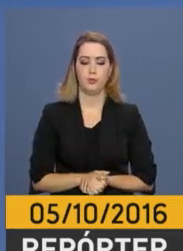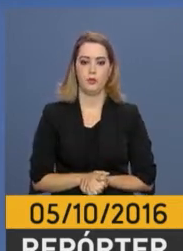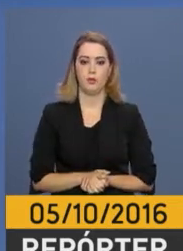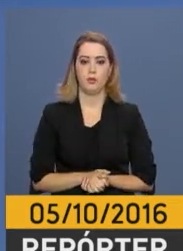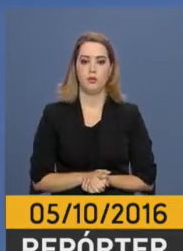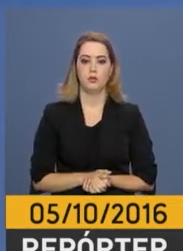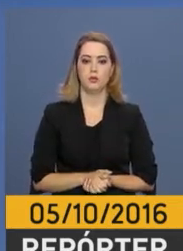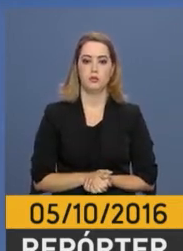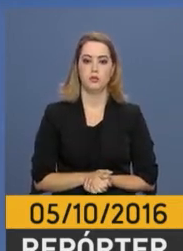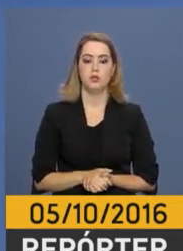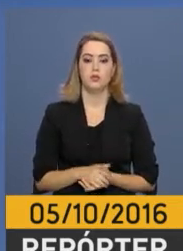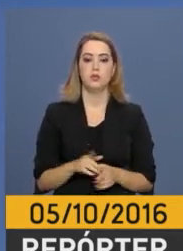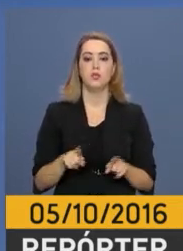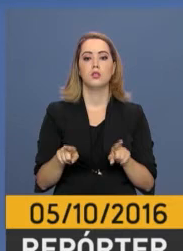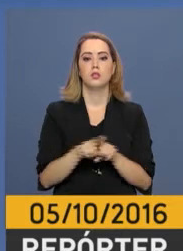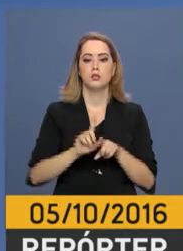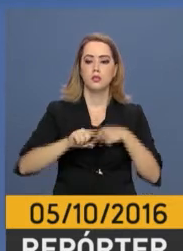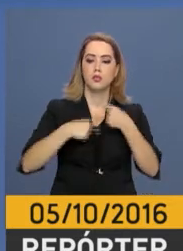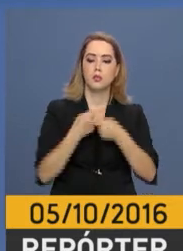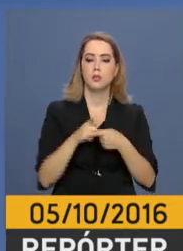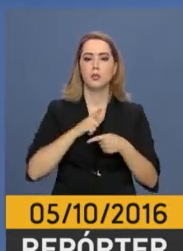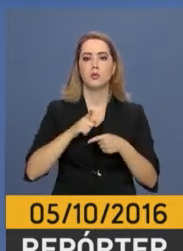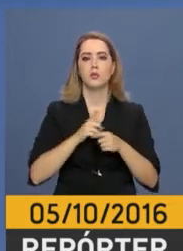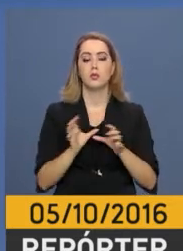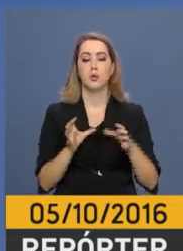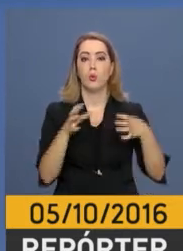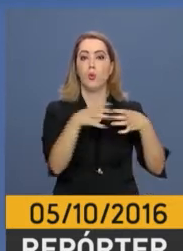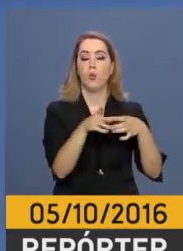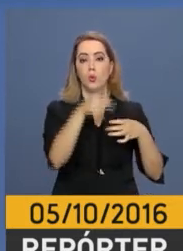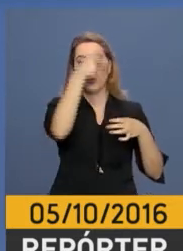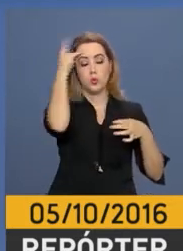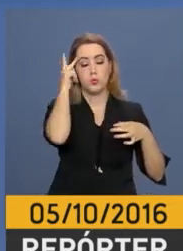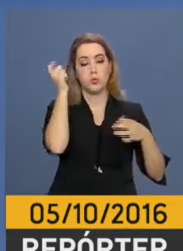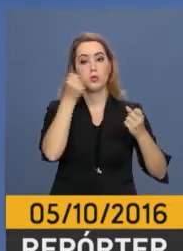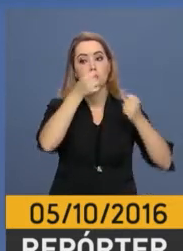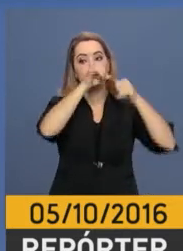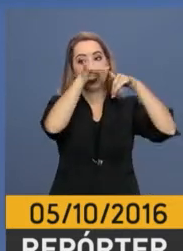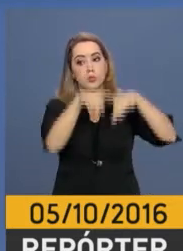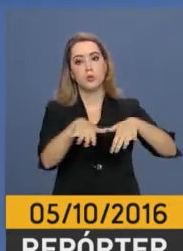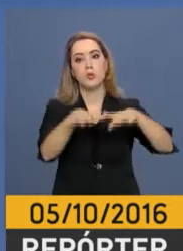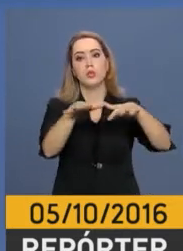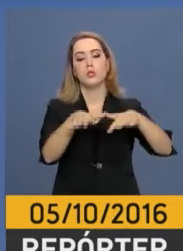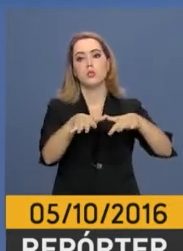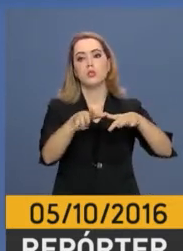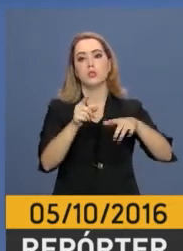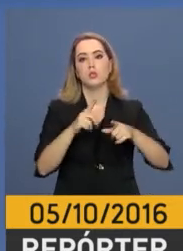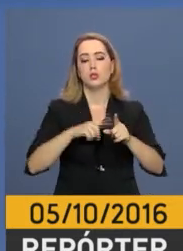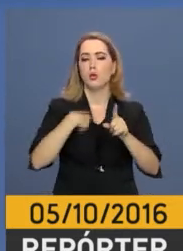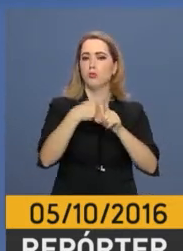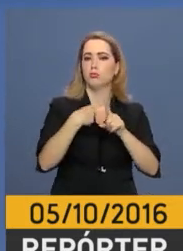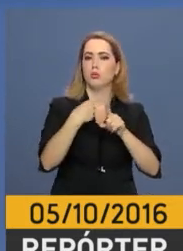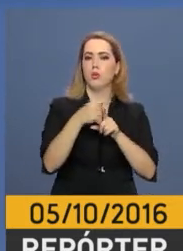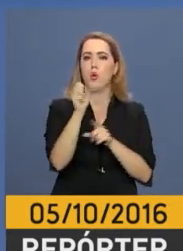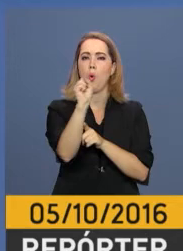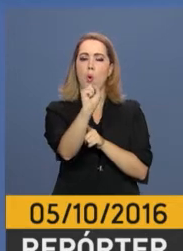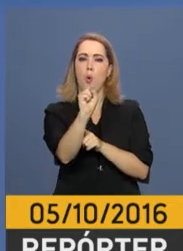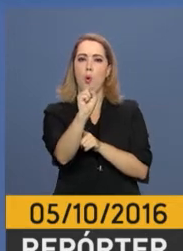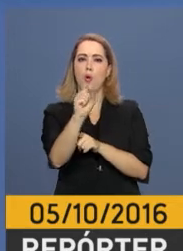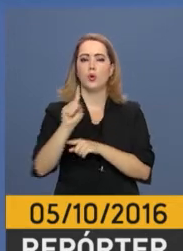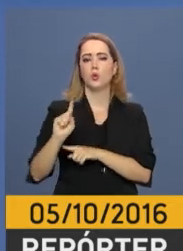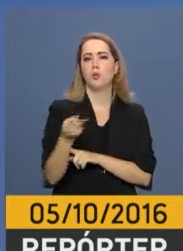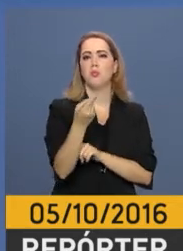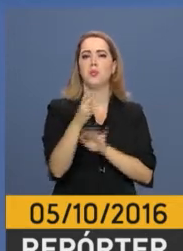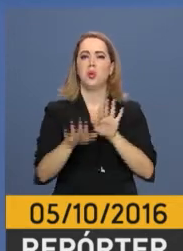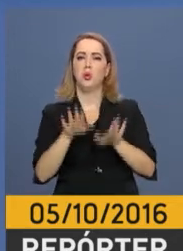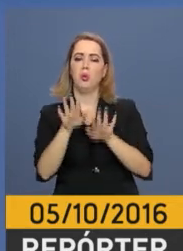os multiplicadores em nível estadual que vão ter um repasse para eles na faixa dos 8 mil oito